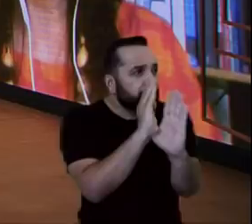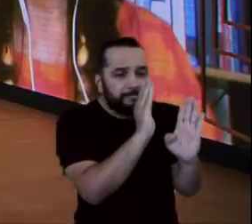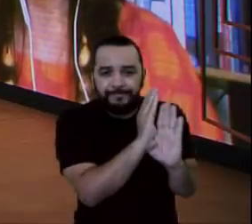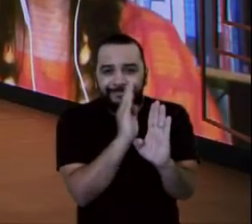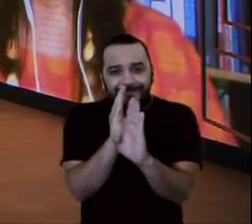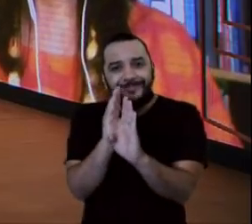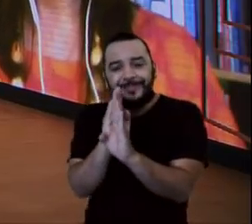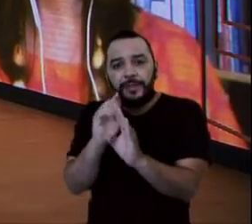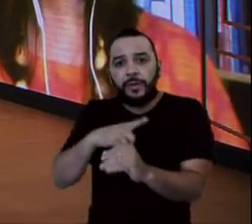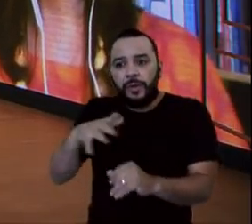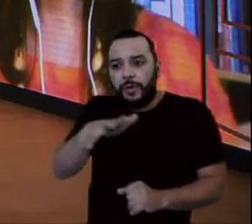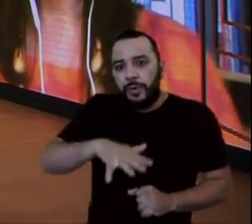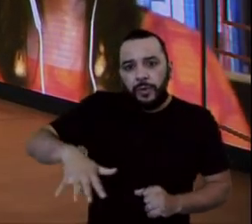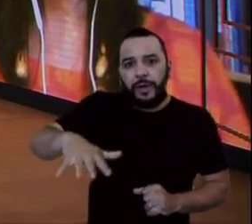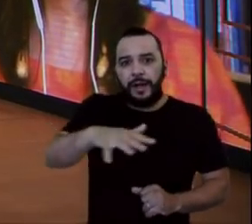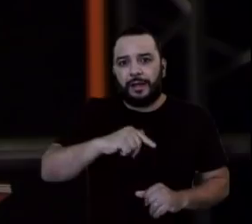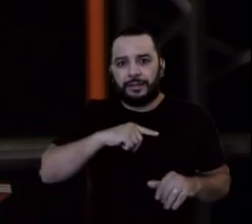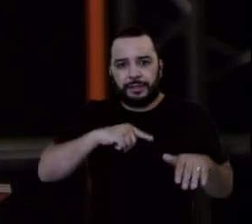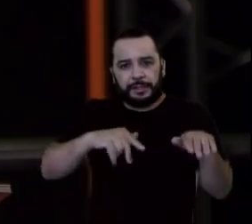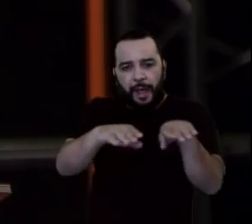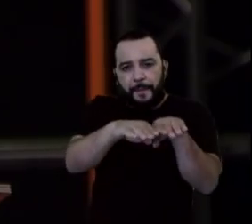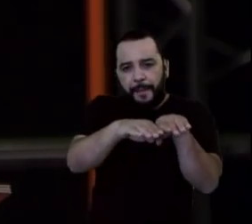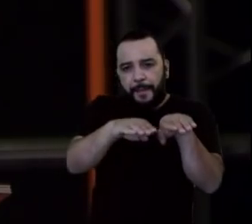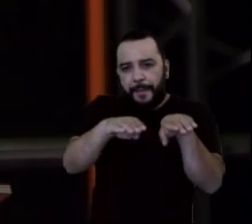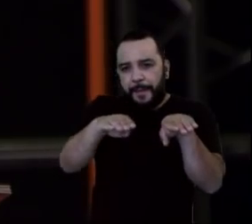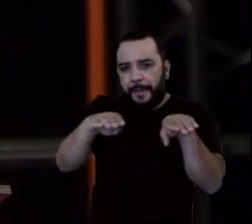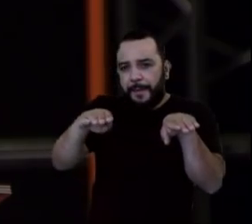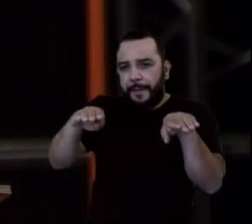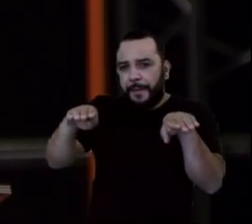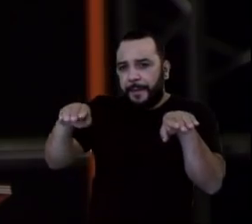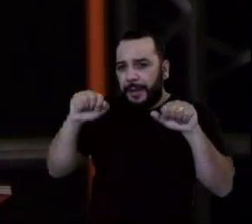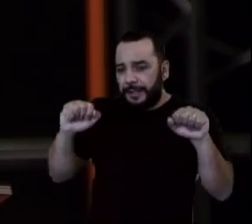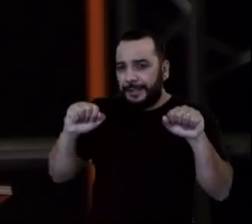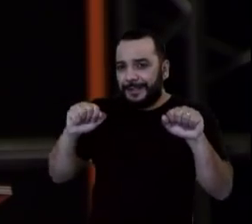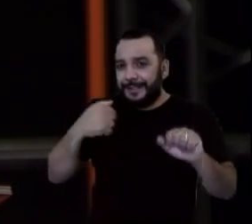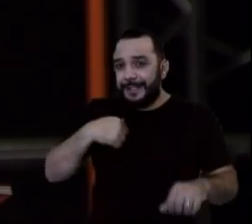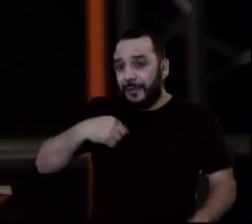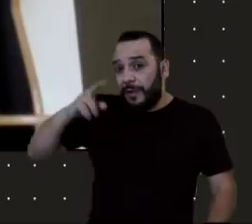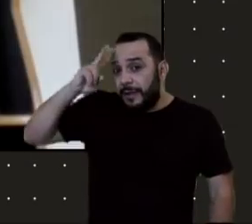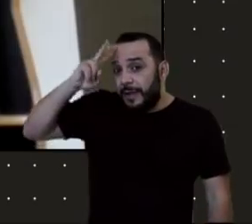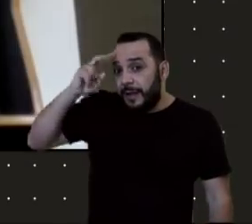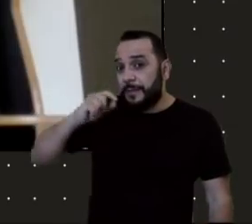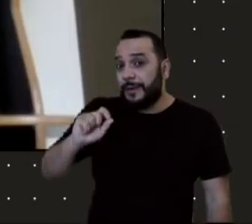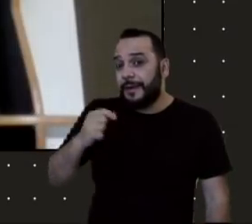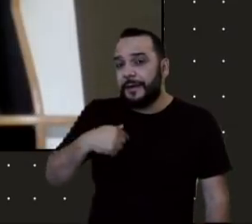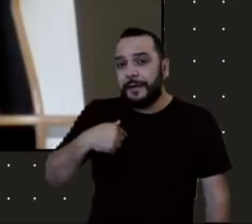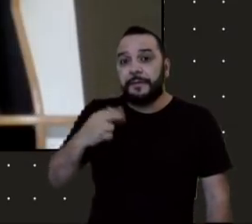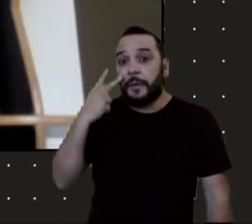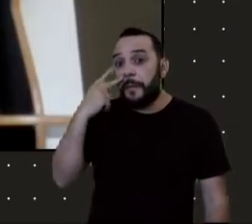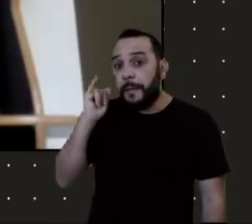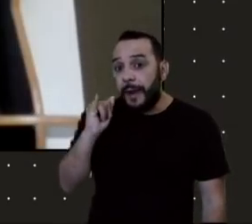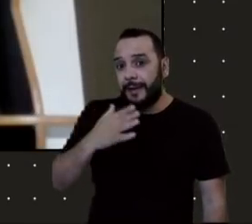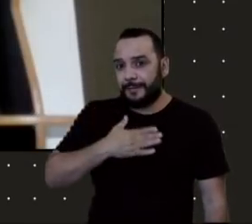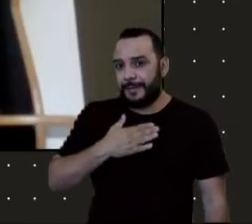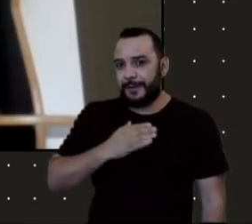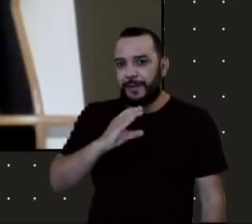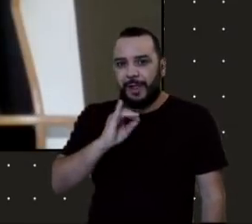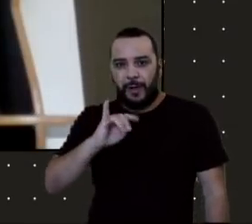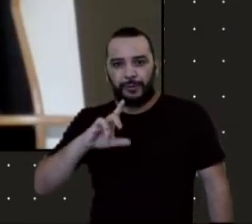o cenário, eram planos assim, sabe? E eu me lembro do meu pai, Cláudio